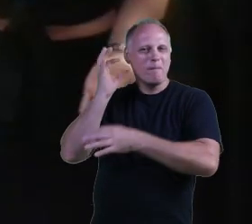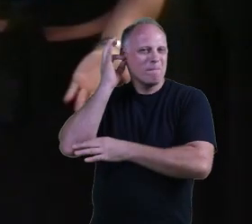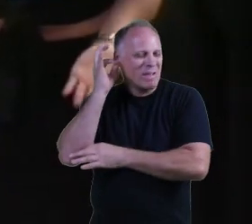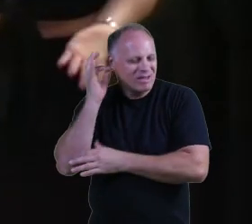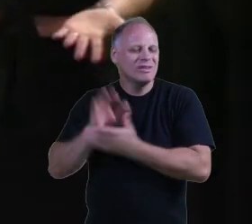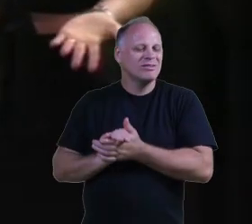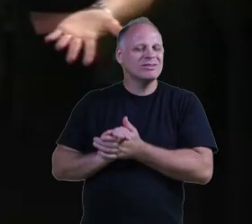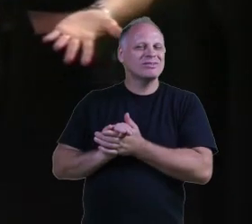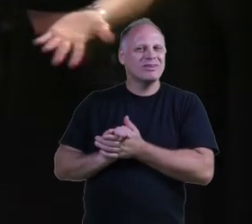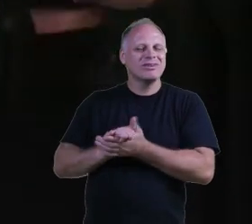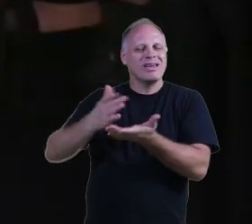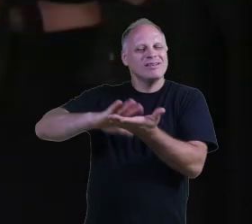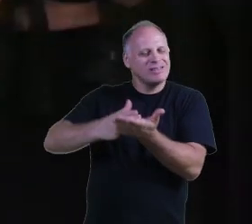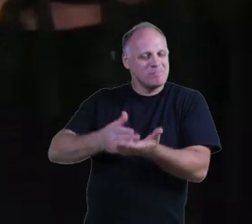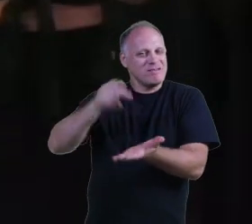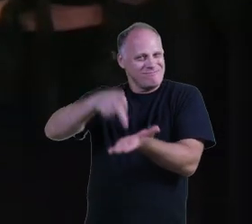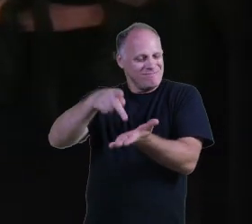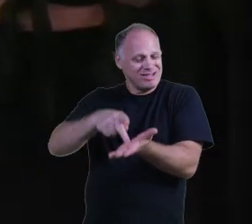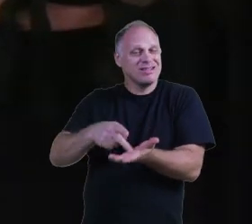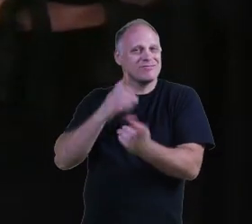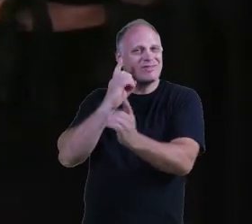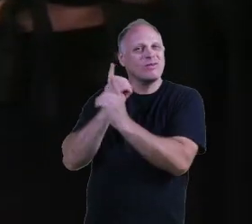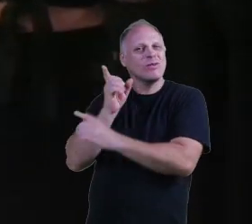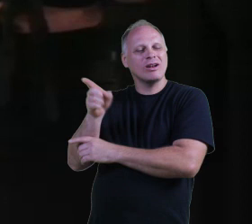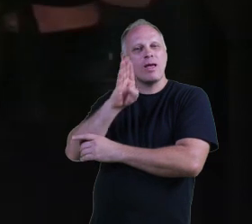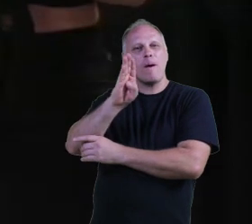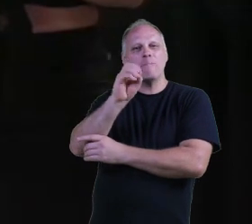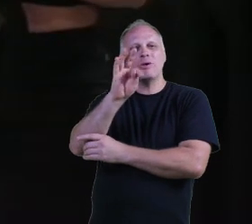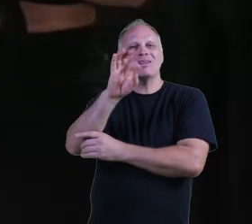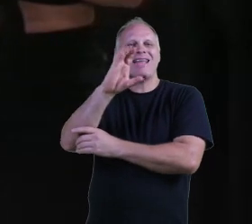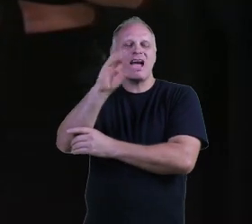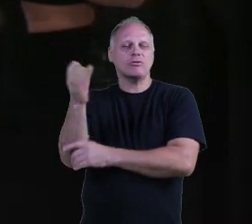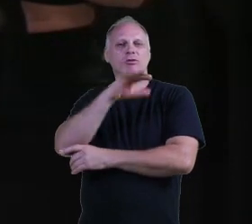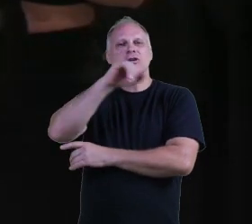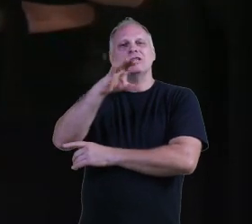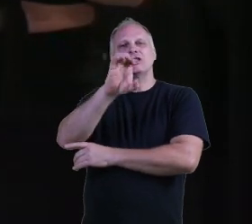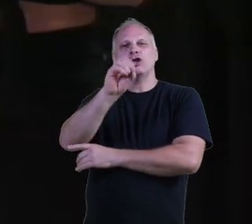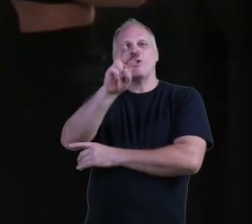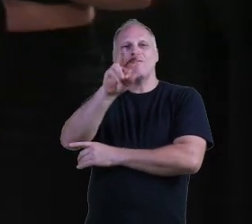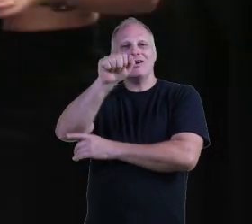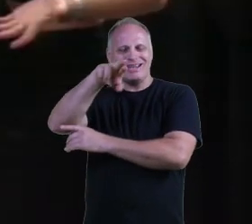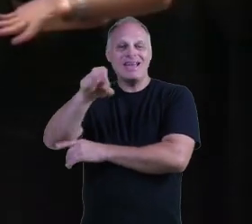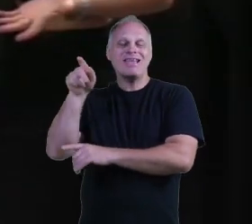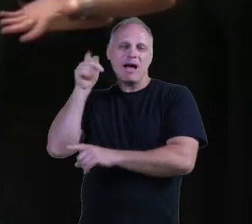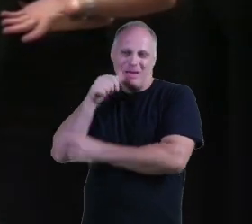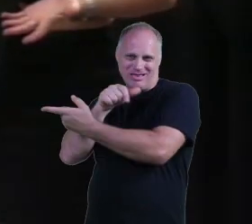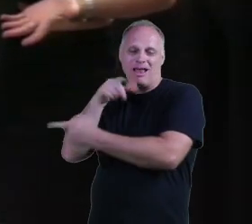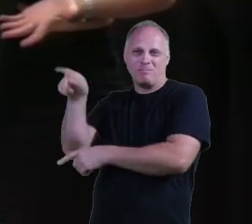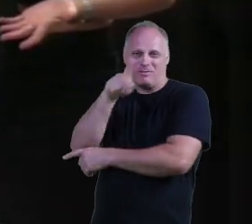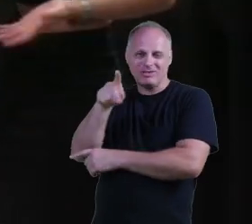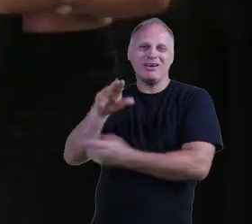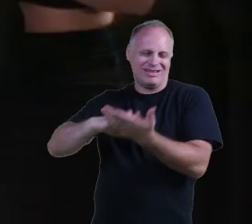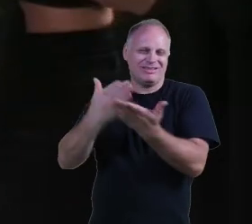a presença desse grupo maravilhoso. Querem samba de raiz de qualidade? Vocês encontram lá no Boteco do Giovanni. E a Brenda, que é